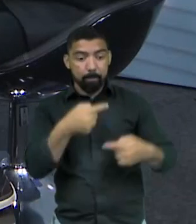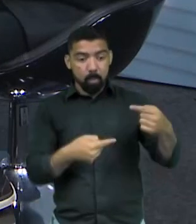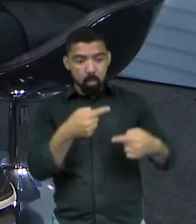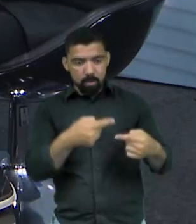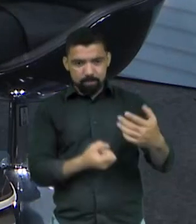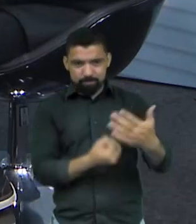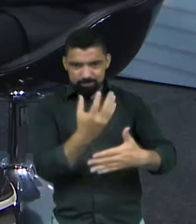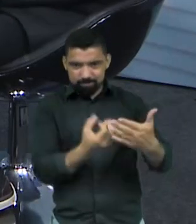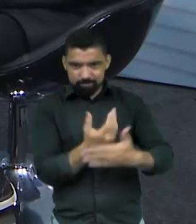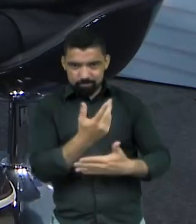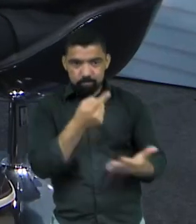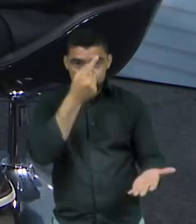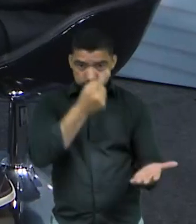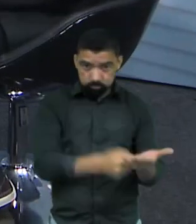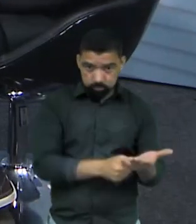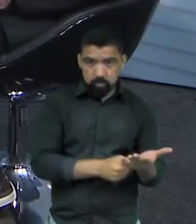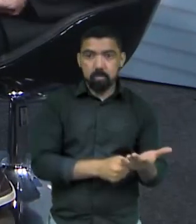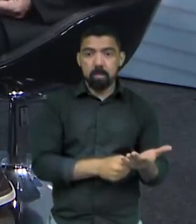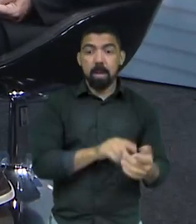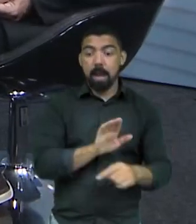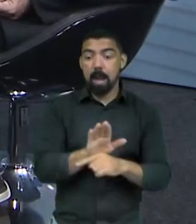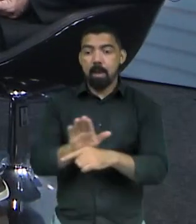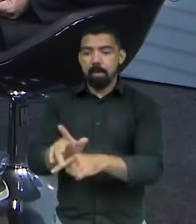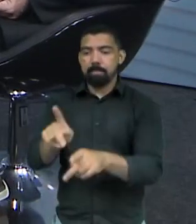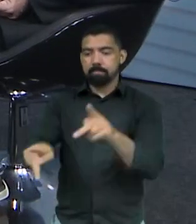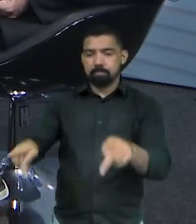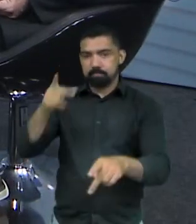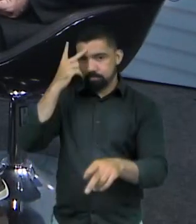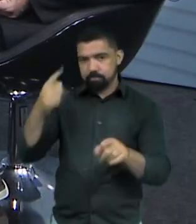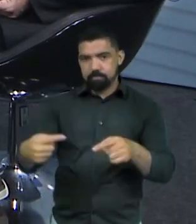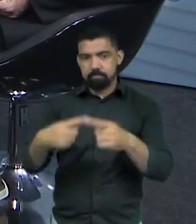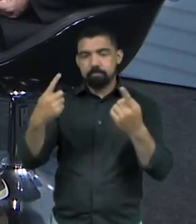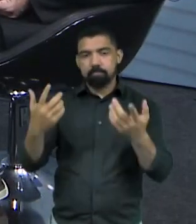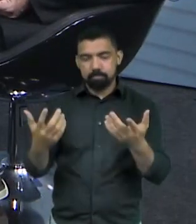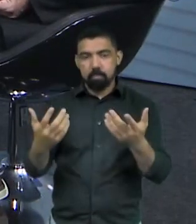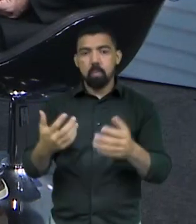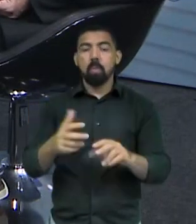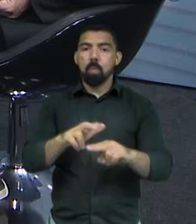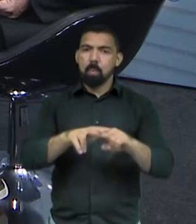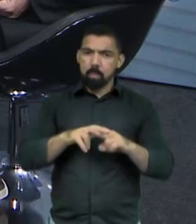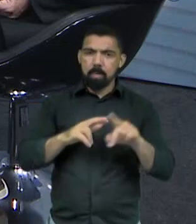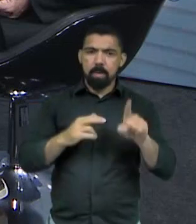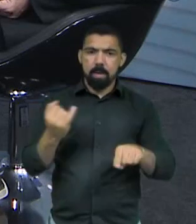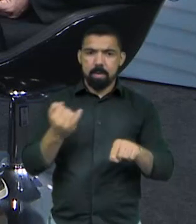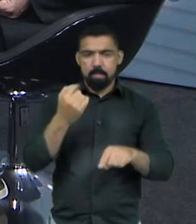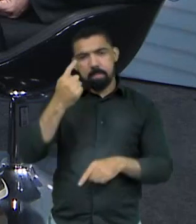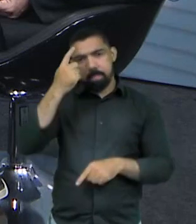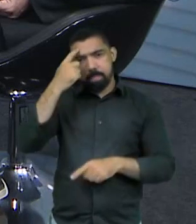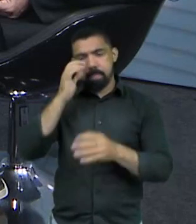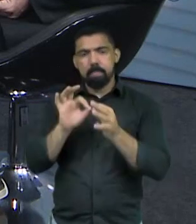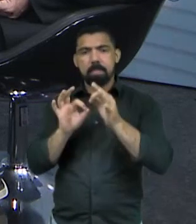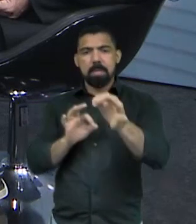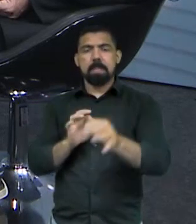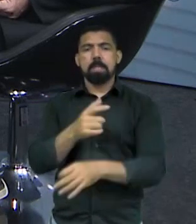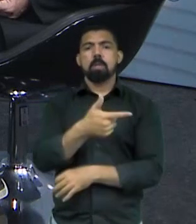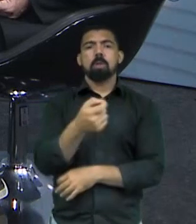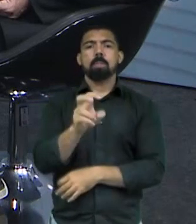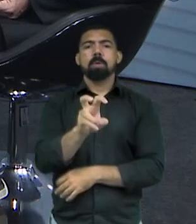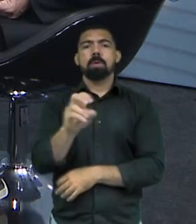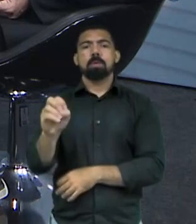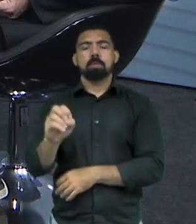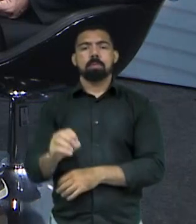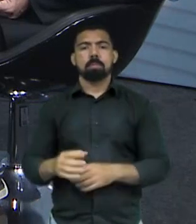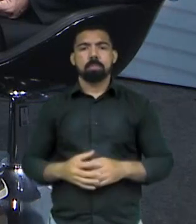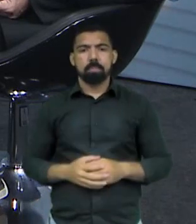realmente cheguem na ponta. Né? Isso é... Daí a importância de a gente ter essa visão de longo prazo. Né? O pessoal diz que o 2050 começa...